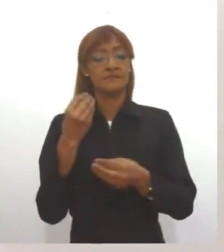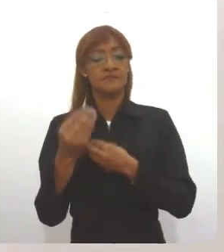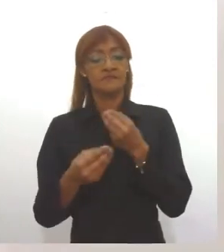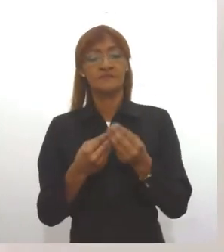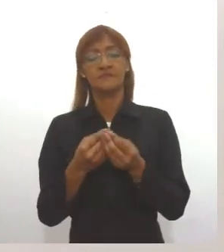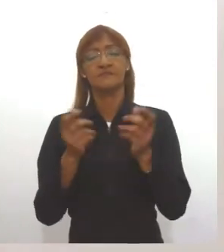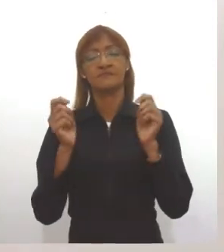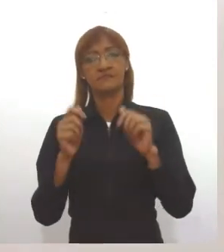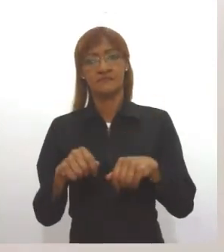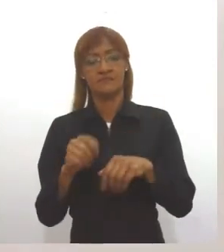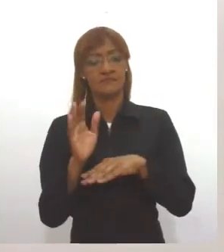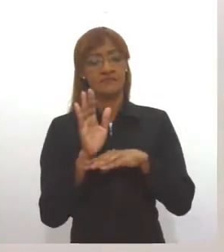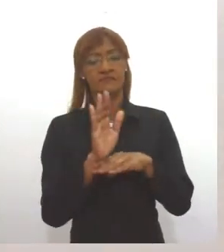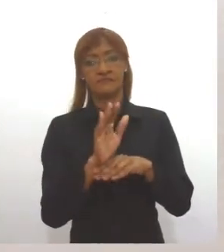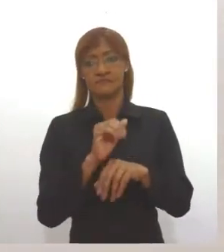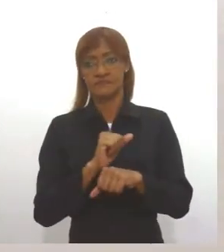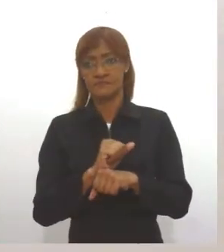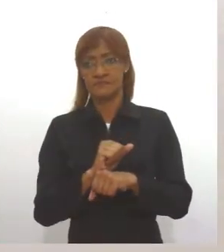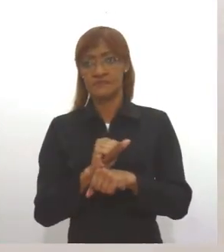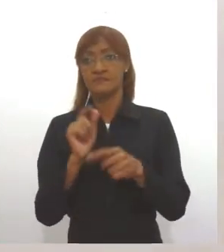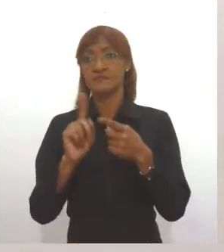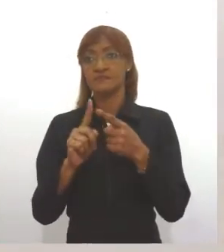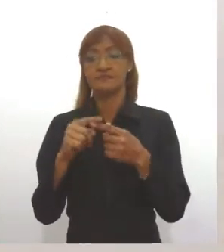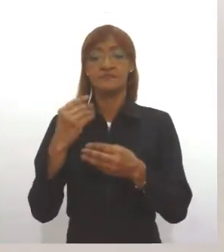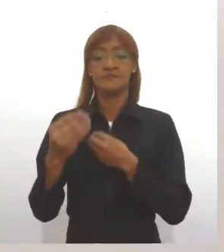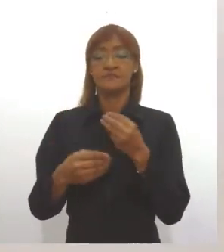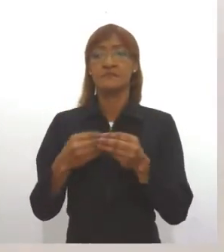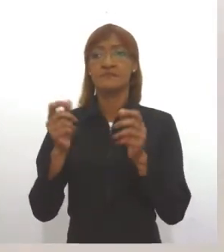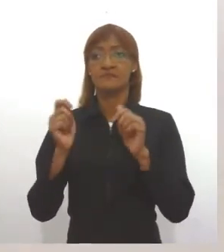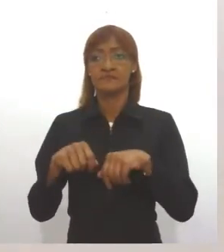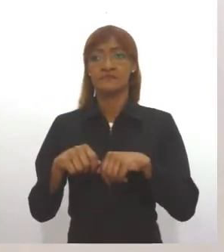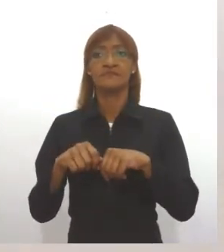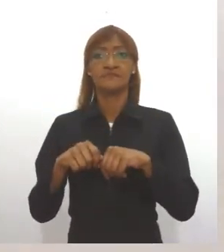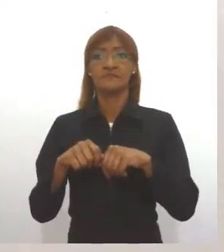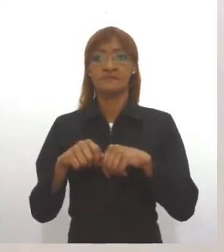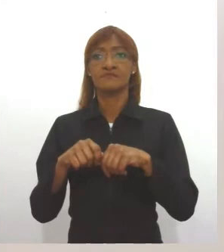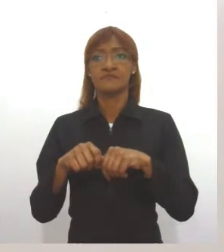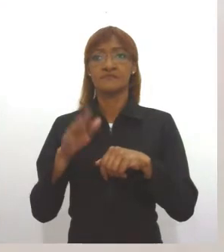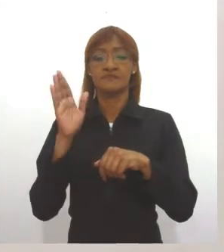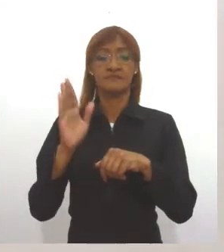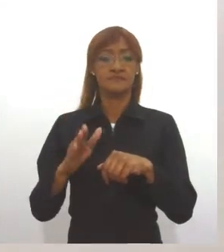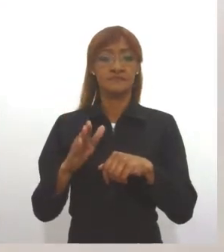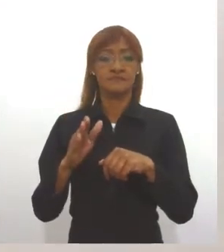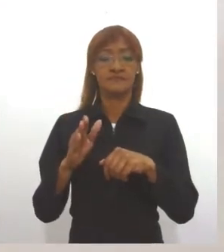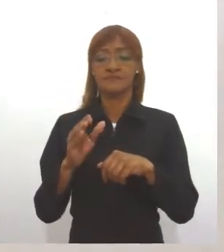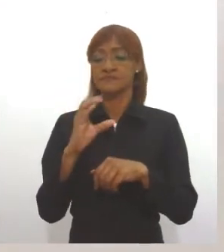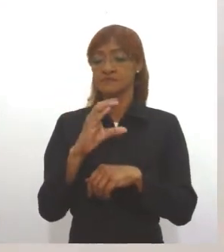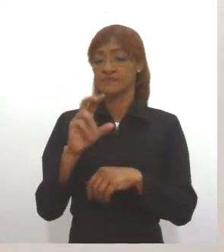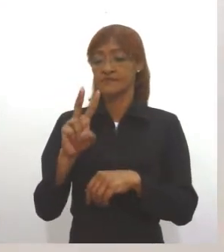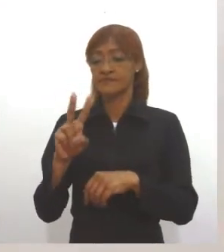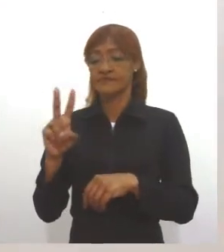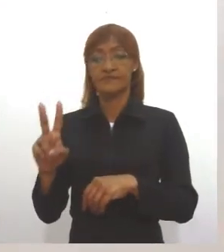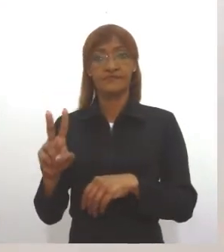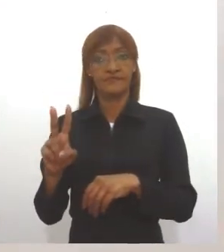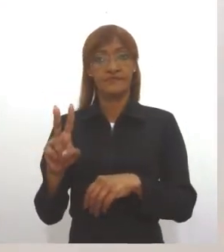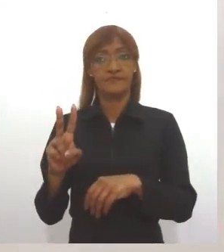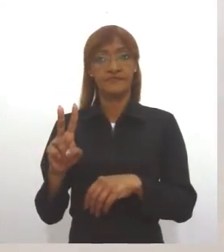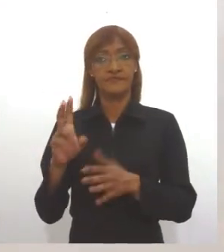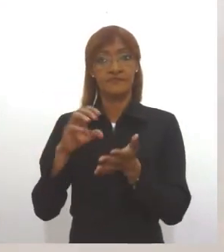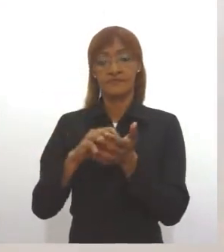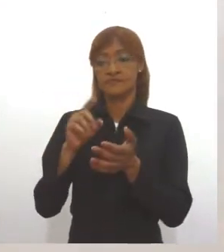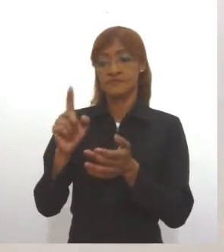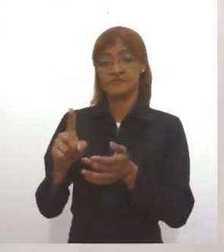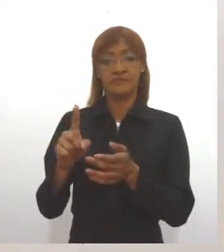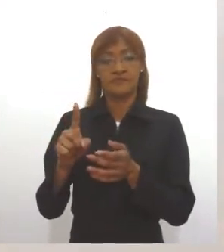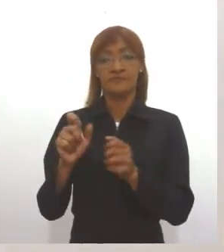abordar esses temas, né? Informando, por exemplo, que existe um serviço como o CVV, mas que não só o CVV pode fazer esse tipo